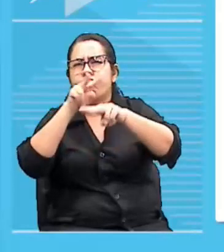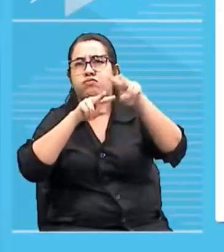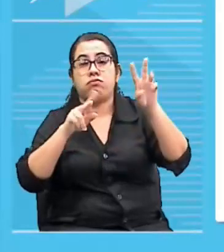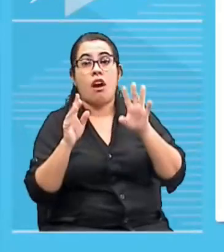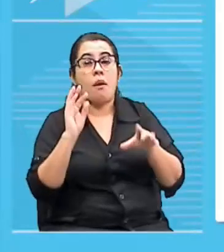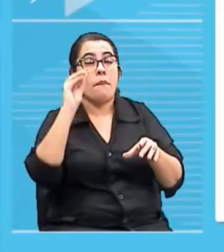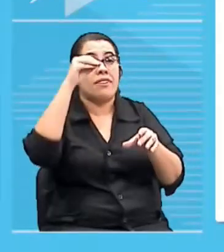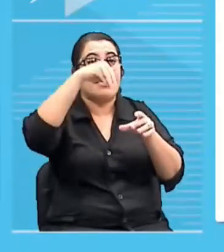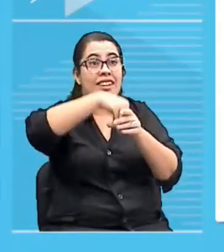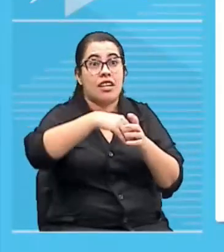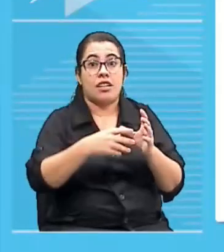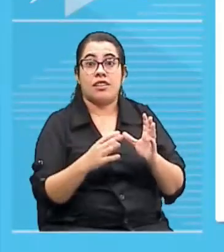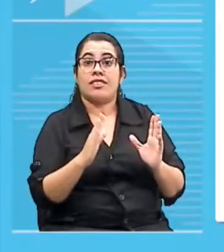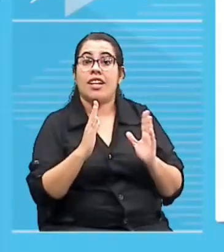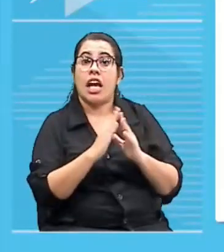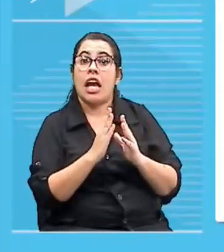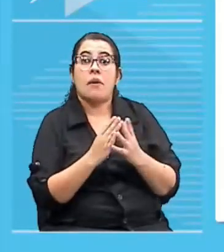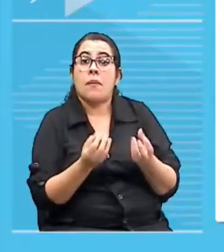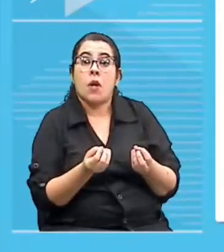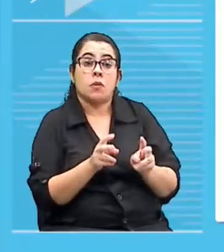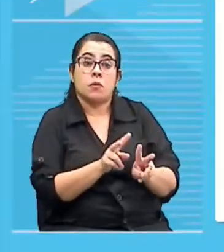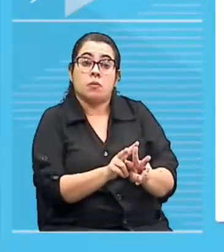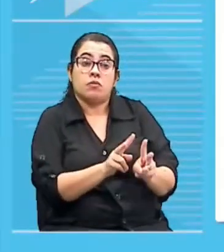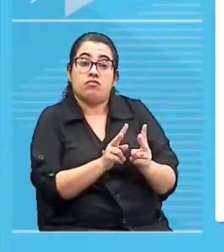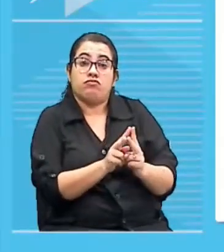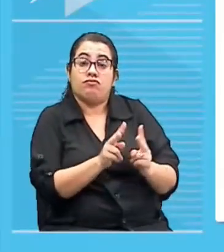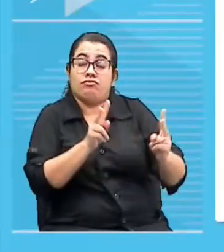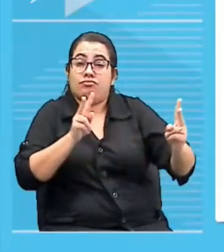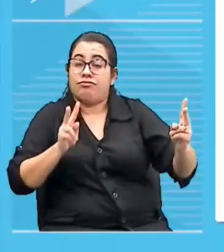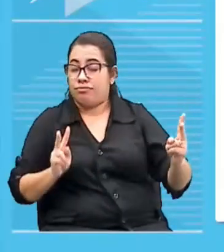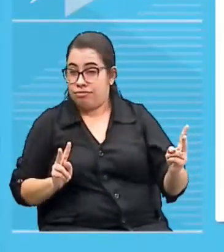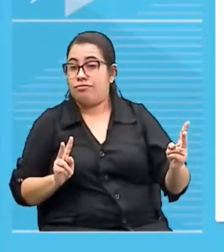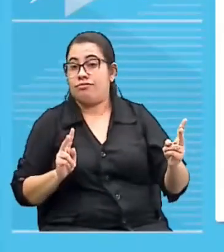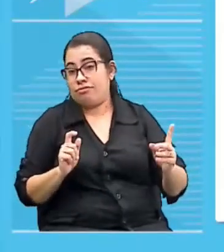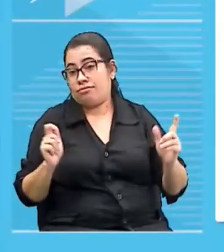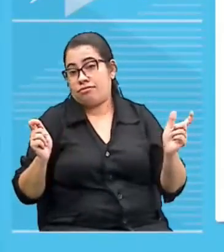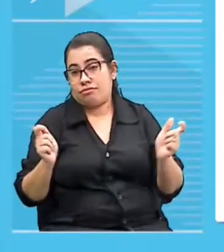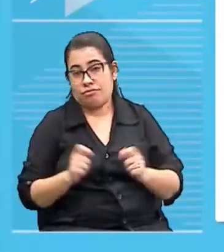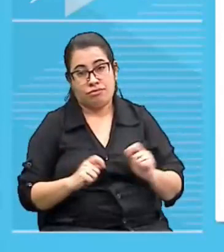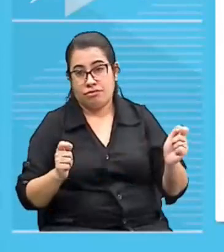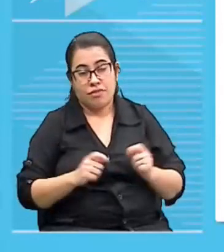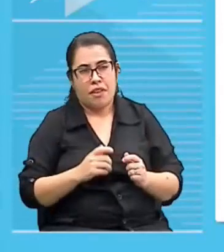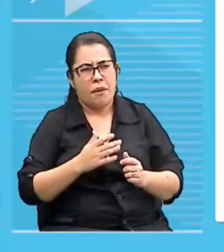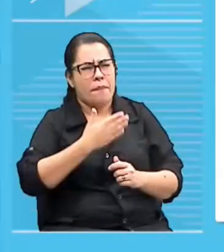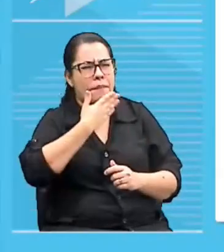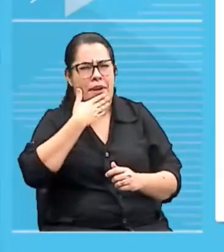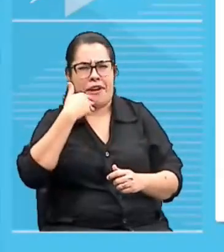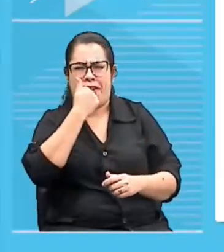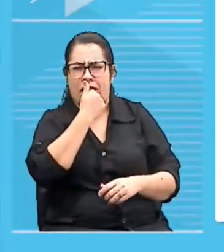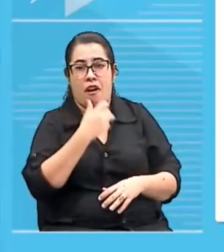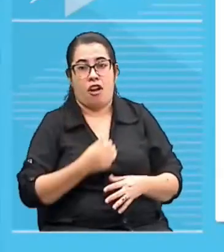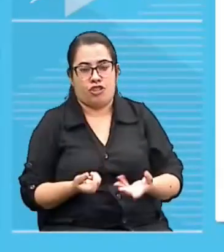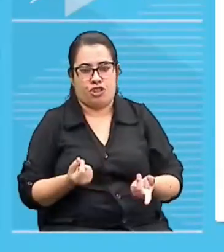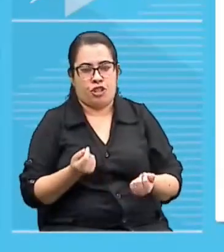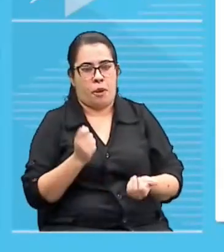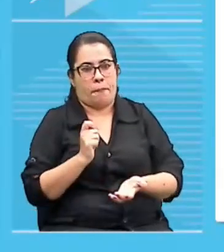naquela casa, mas de uma forma virtual, por exemplo. Isso aí facilita muito, né? Ao invés de você gastar